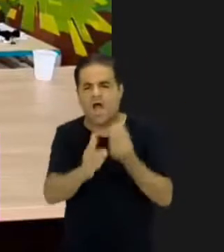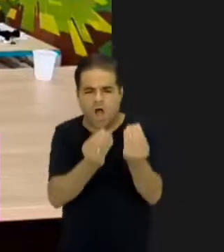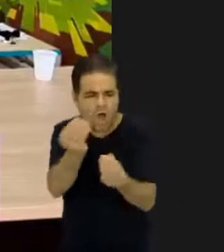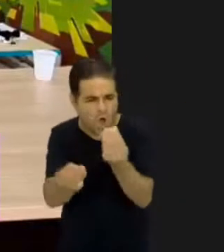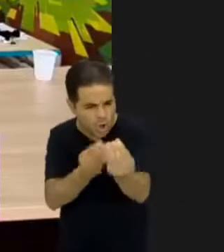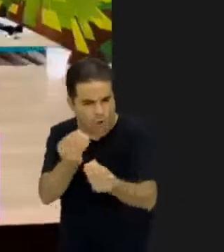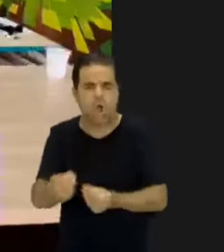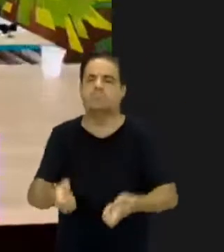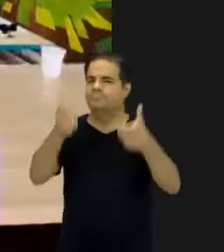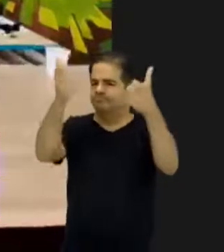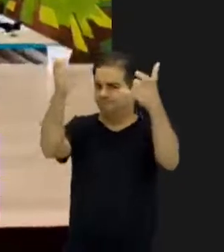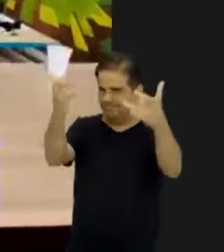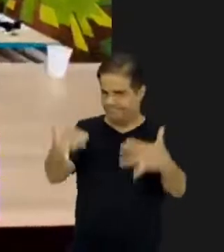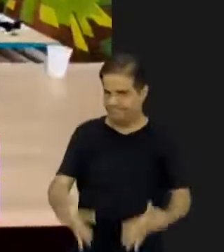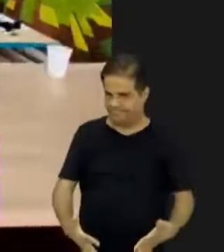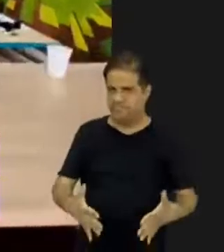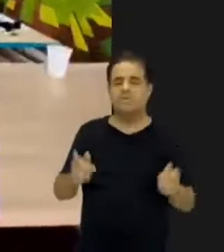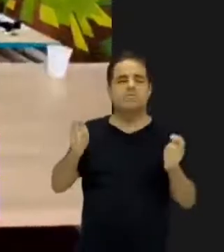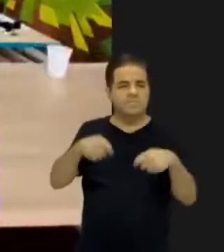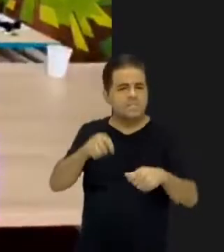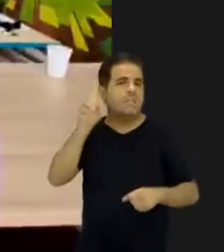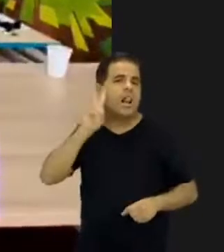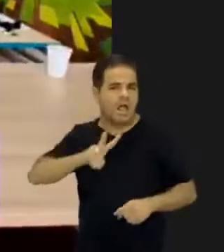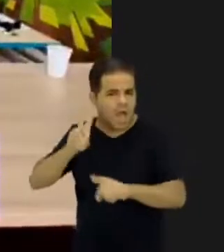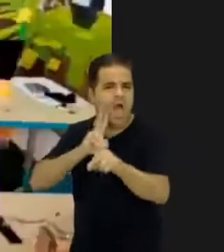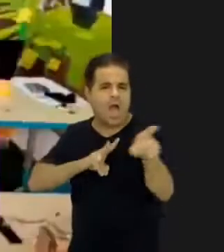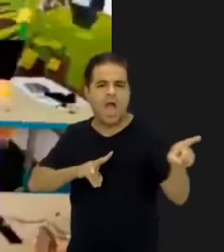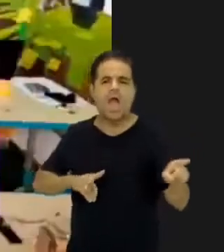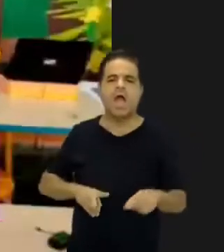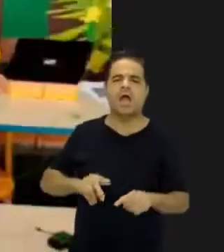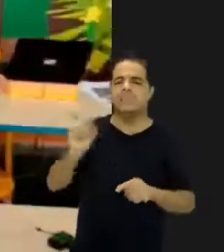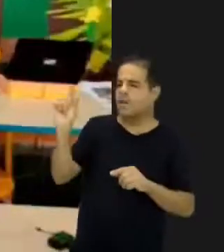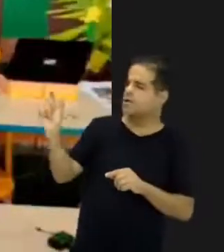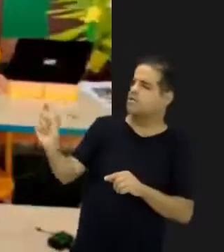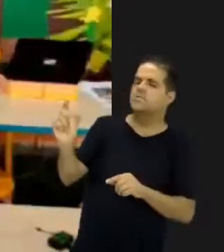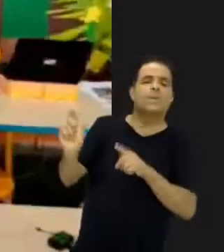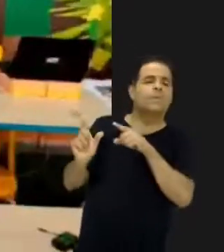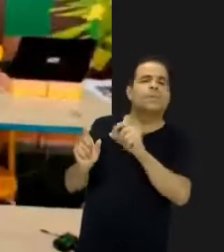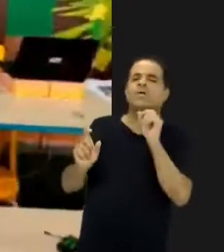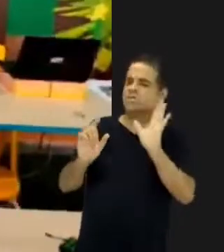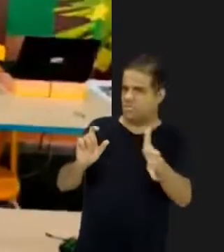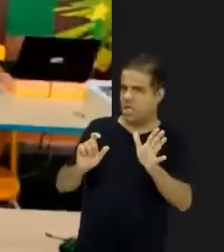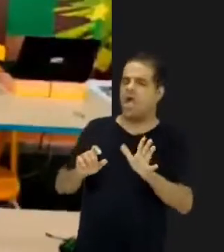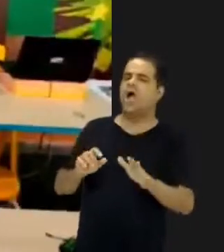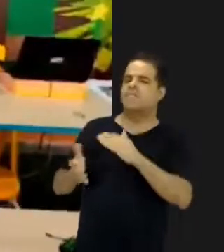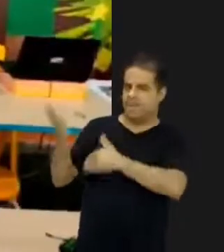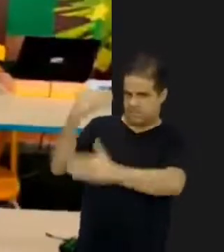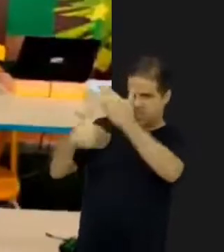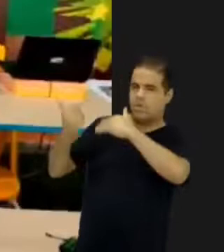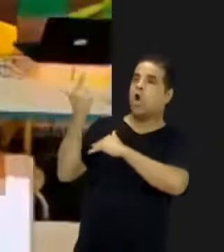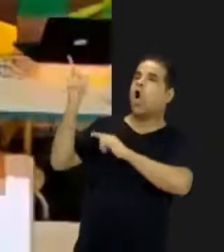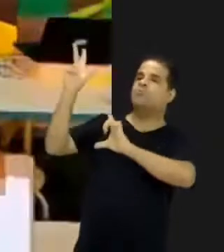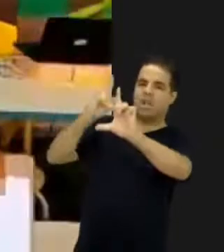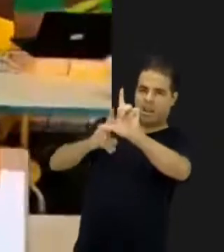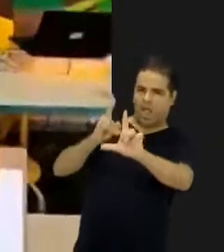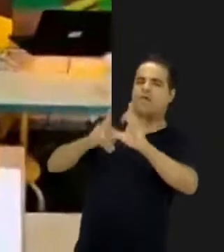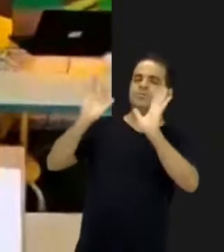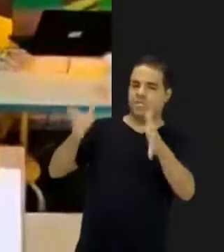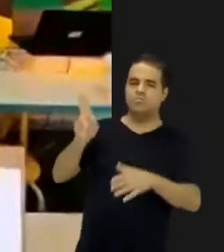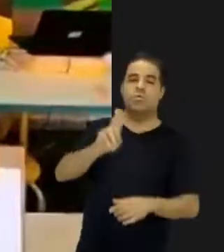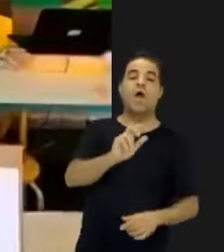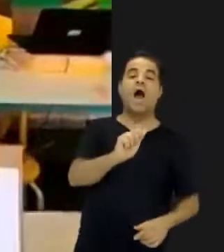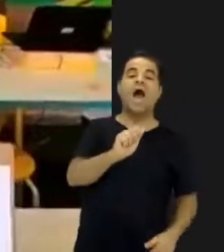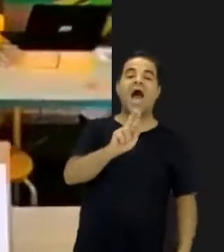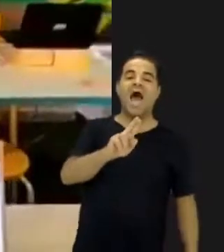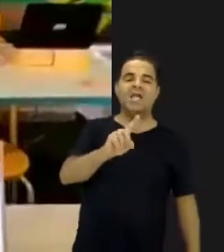Bom, vocês lembram desse menininho aqui, nós já fizemos mão na massa dele, que que é o Arduino,